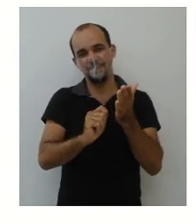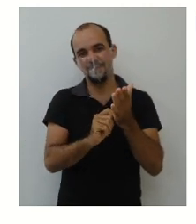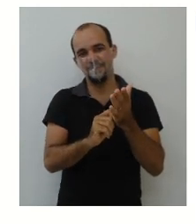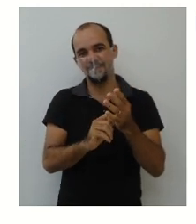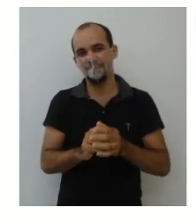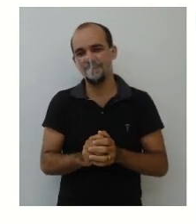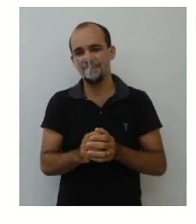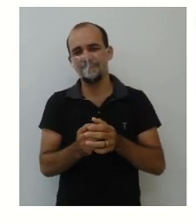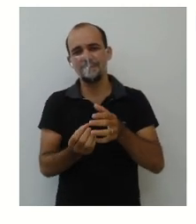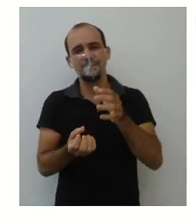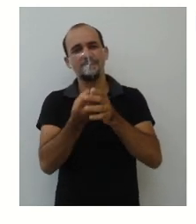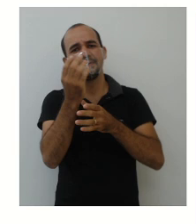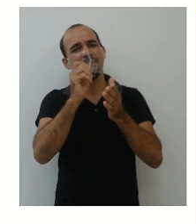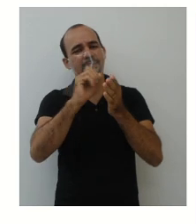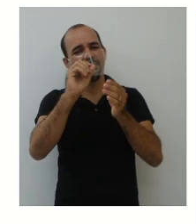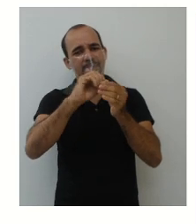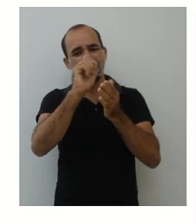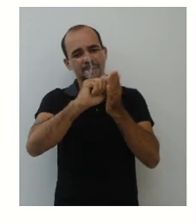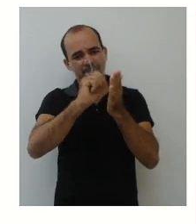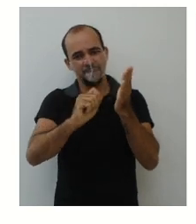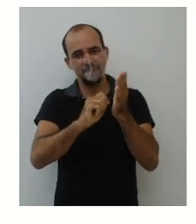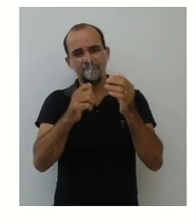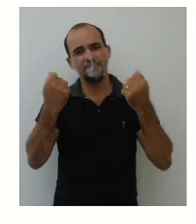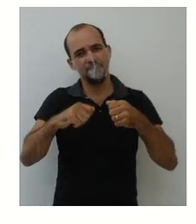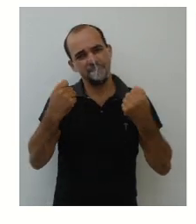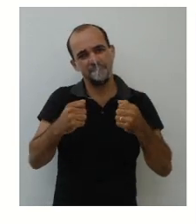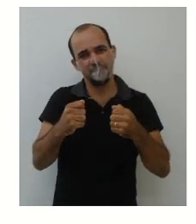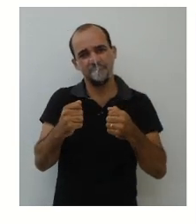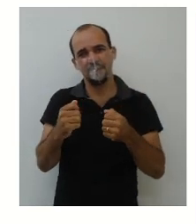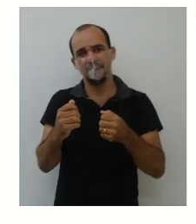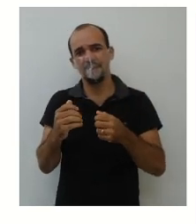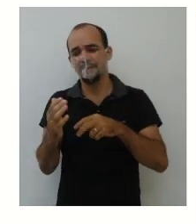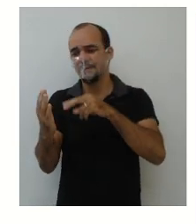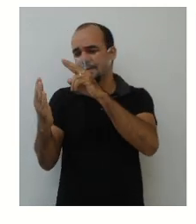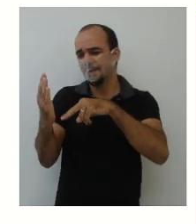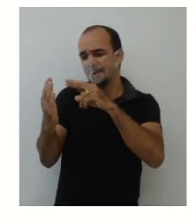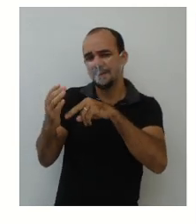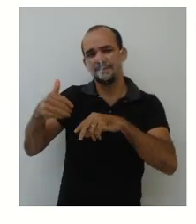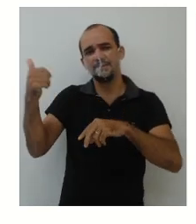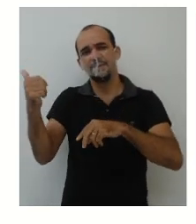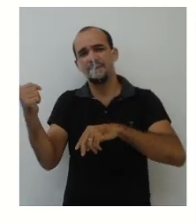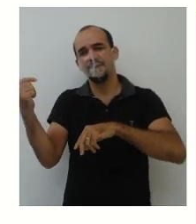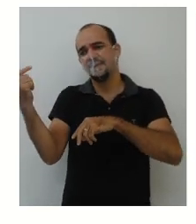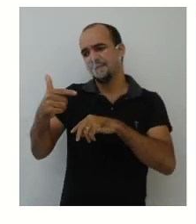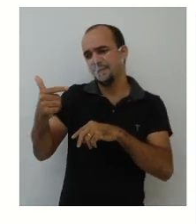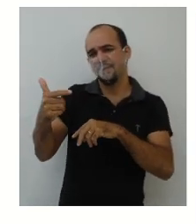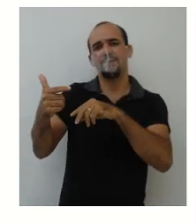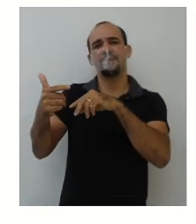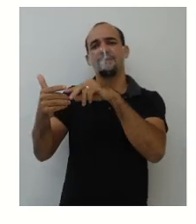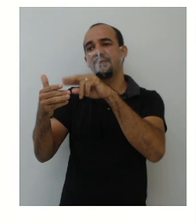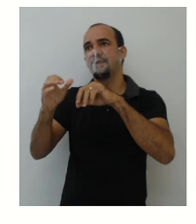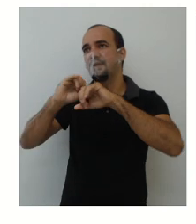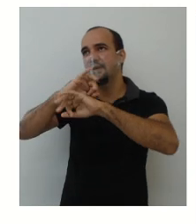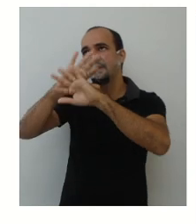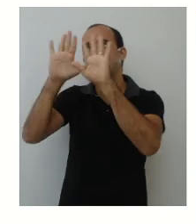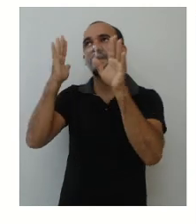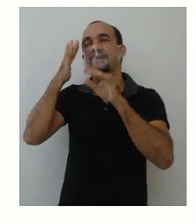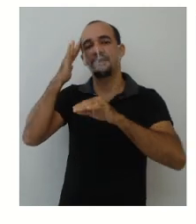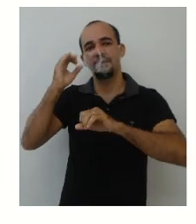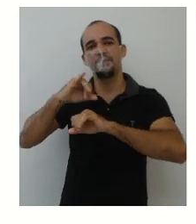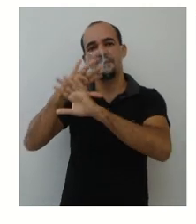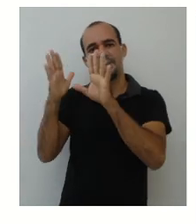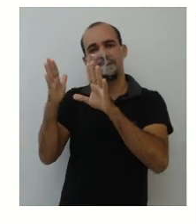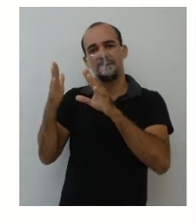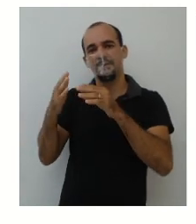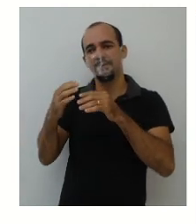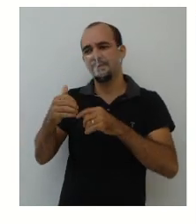fazer o resumo, você precisa ler o conteúdo pelo menos 2 vezes. Isso tudo porque